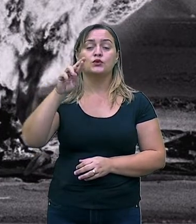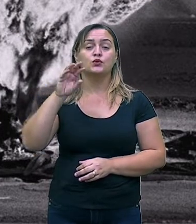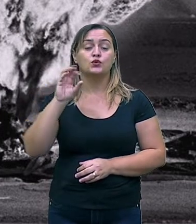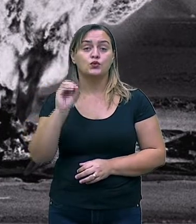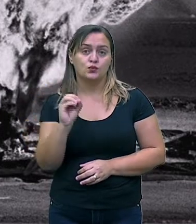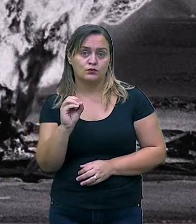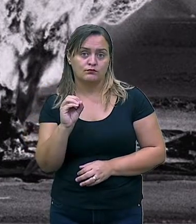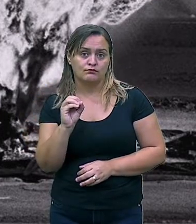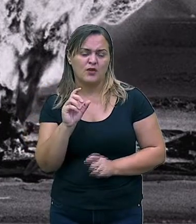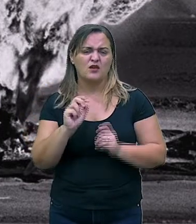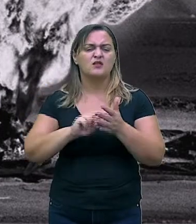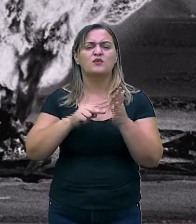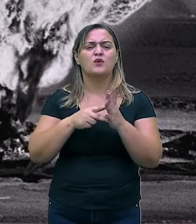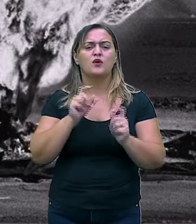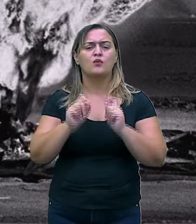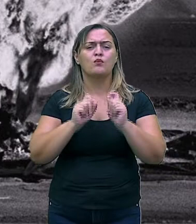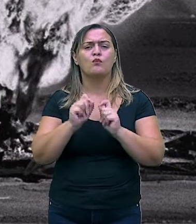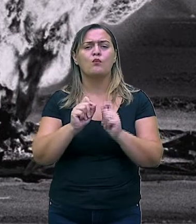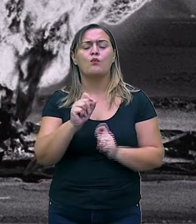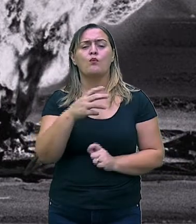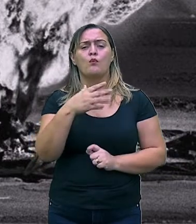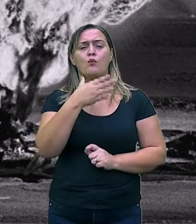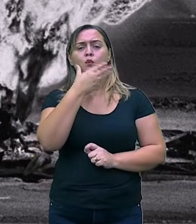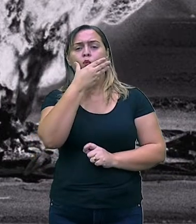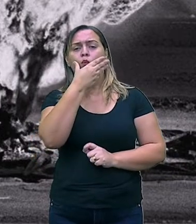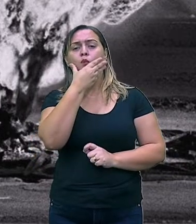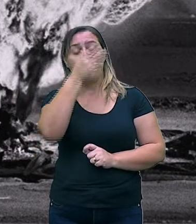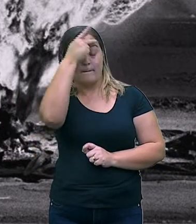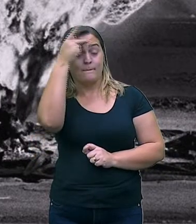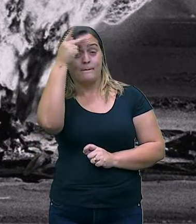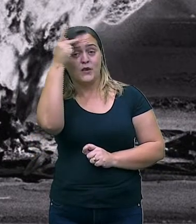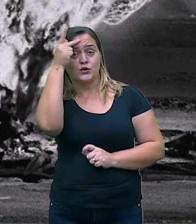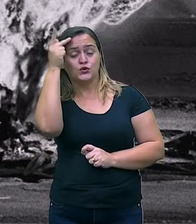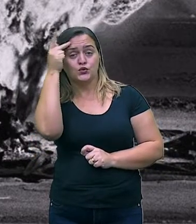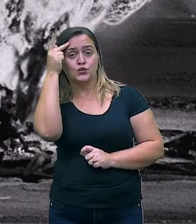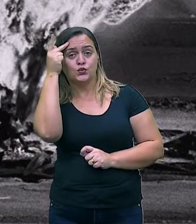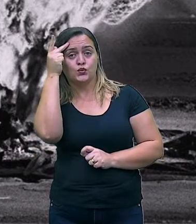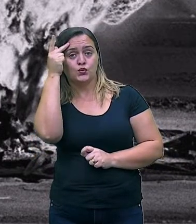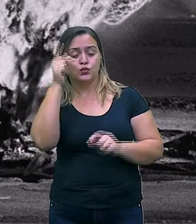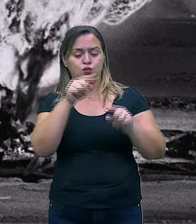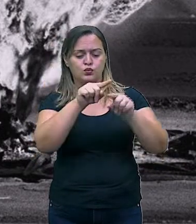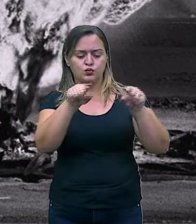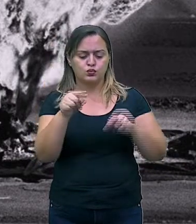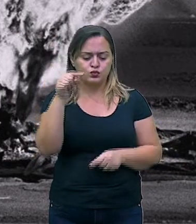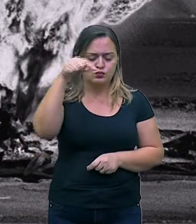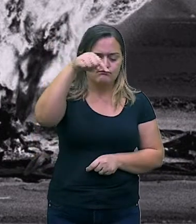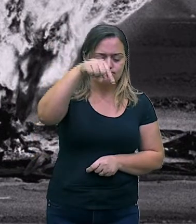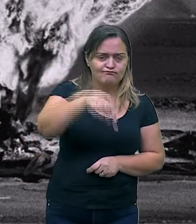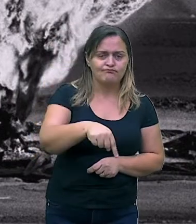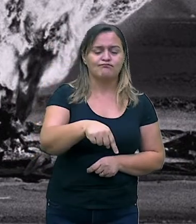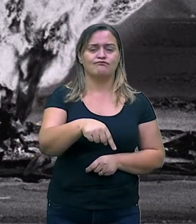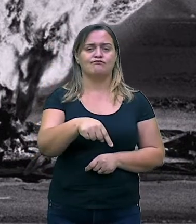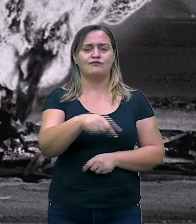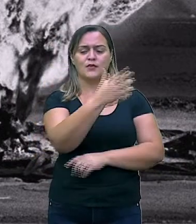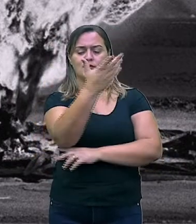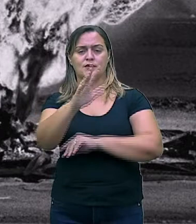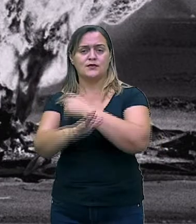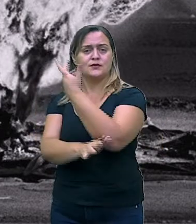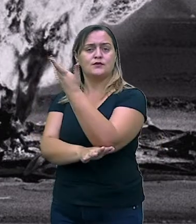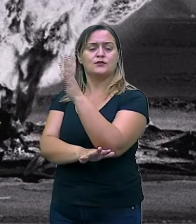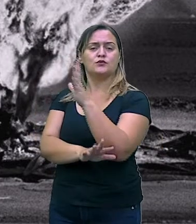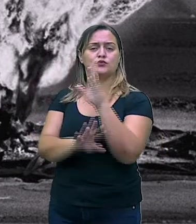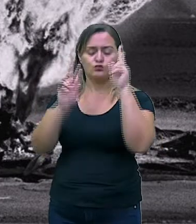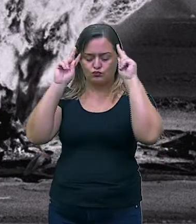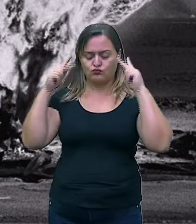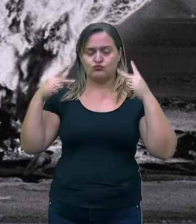no centro de quê? No centro da natureza, no centro de todo esse ambiente. Então, falar de quê?